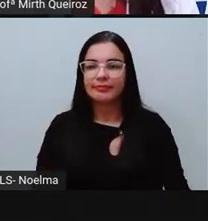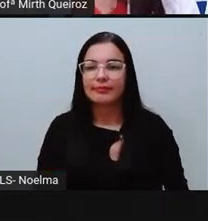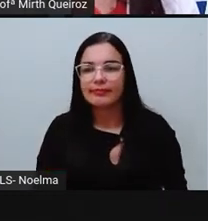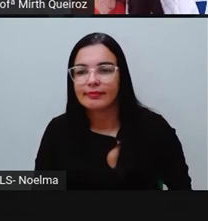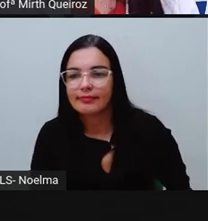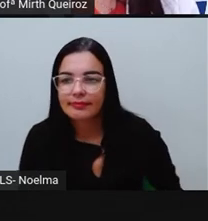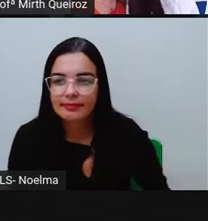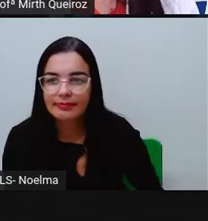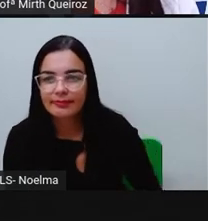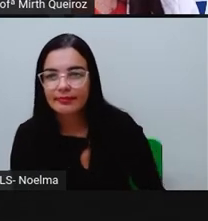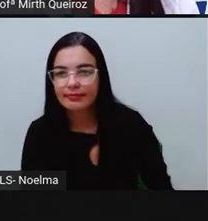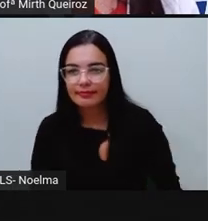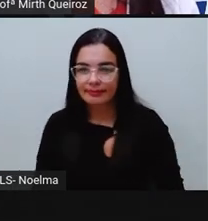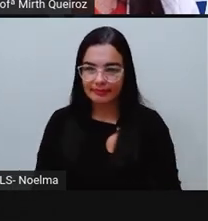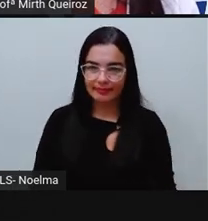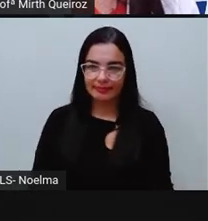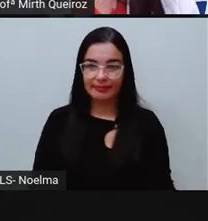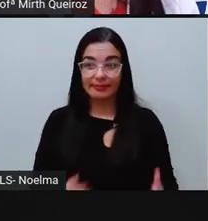Vamos para a próxima.